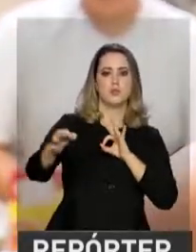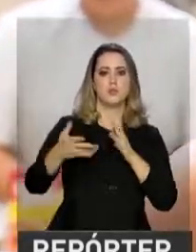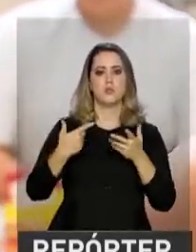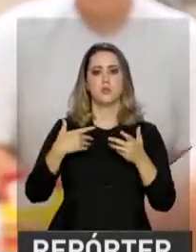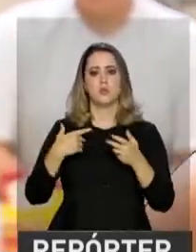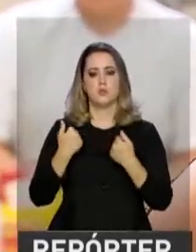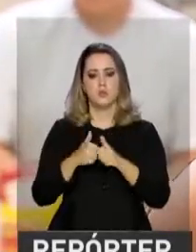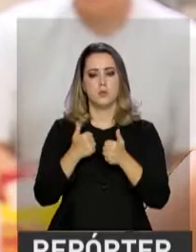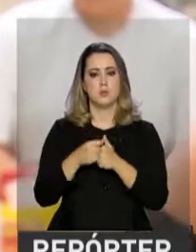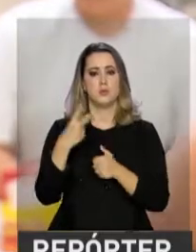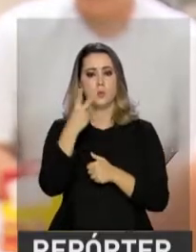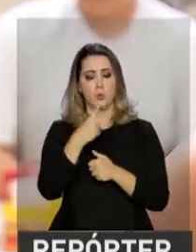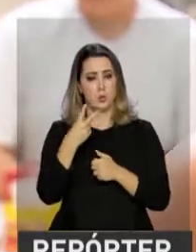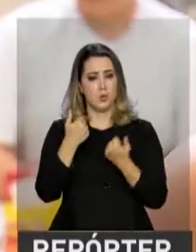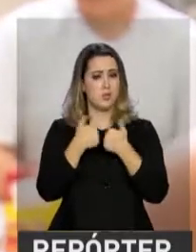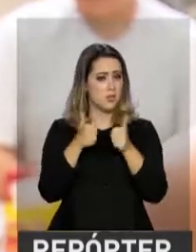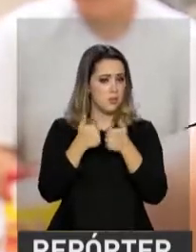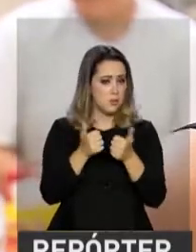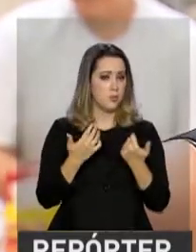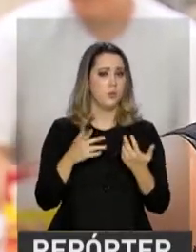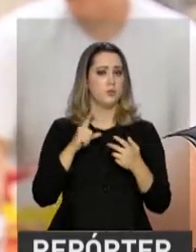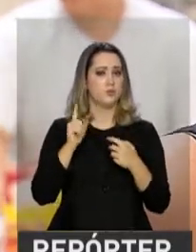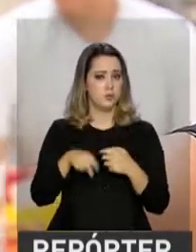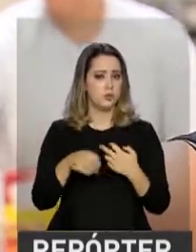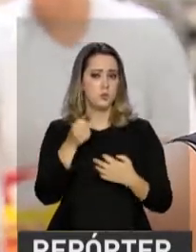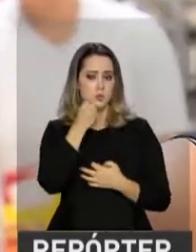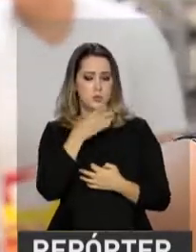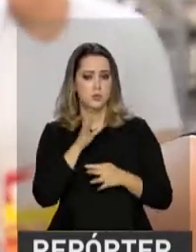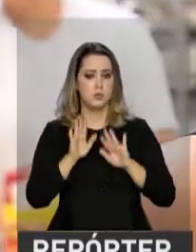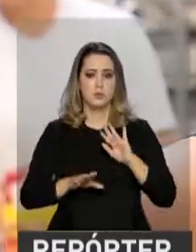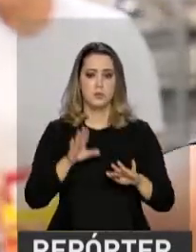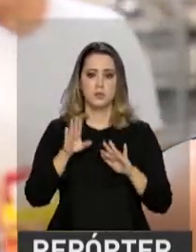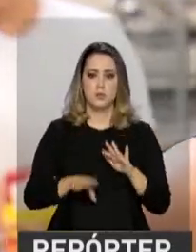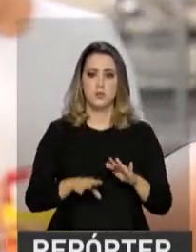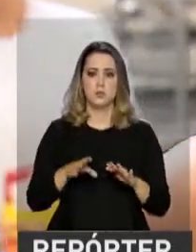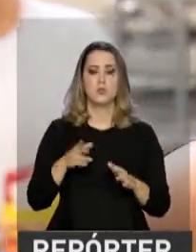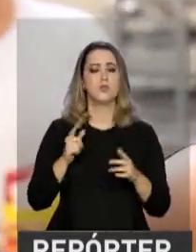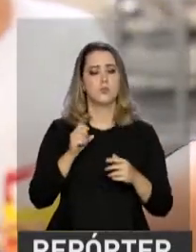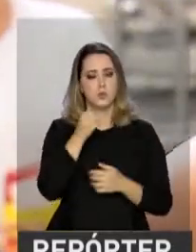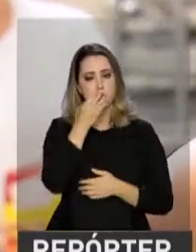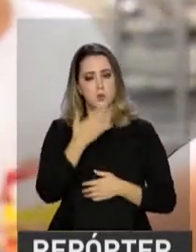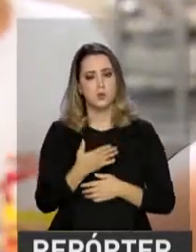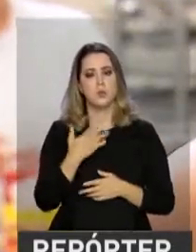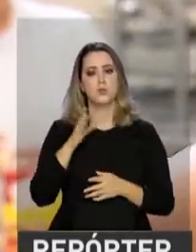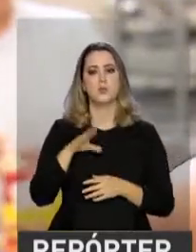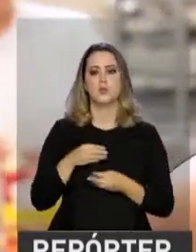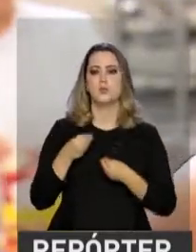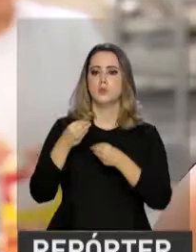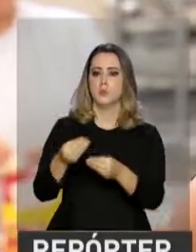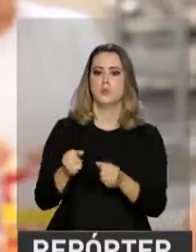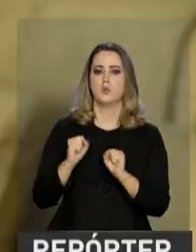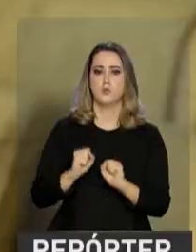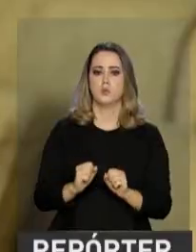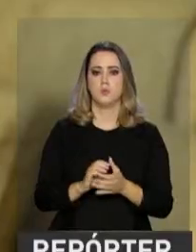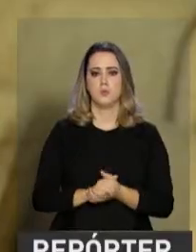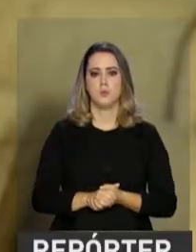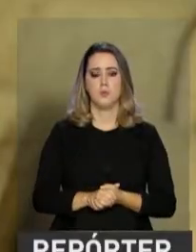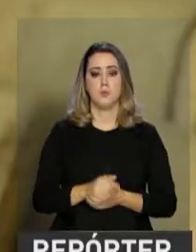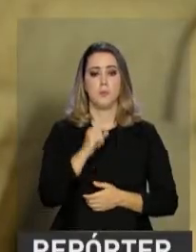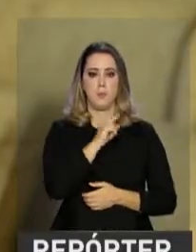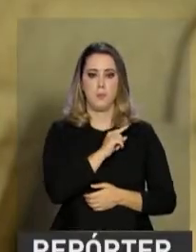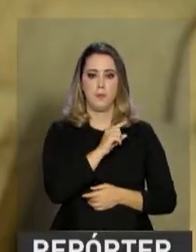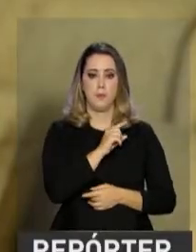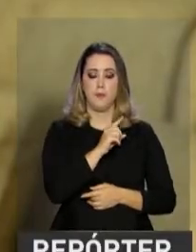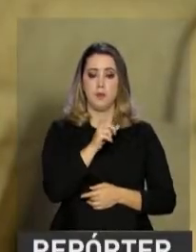tem que pegar dois ônibus existe todos tão tem algumas alguns carros que que vão te dessa possibilidade para este